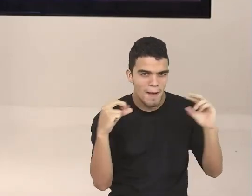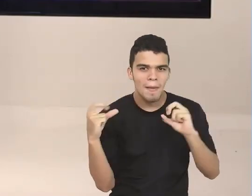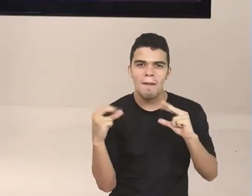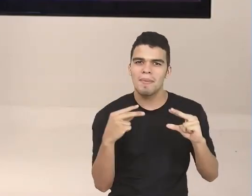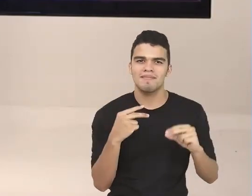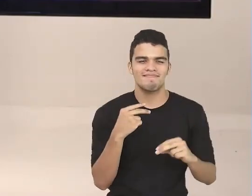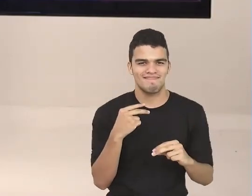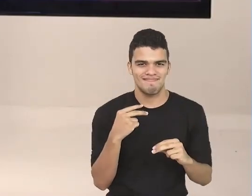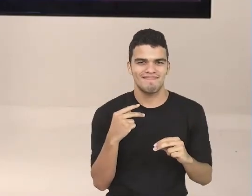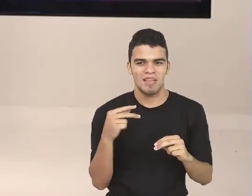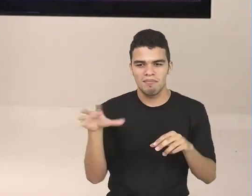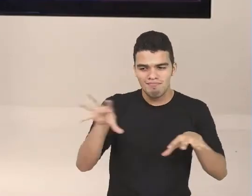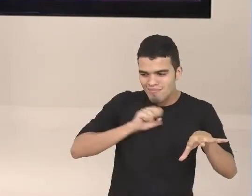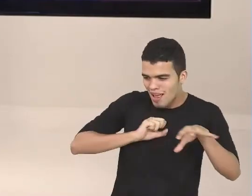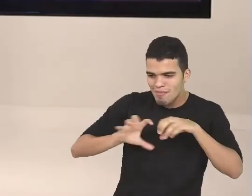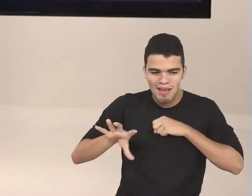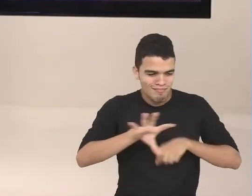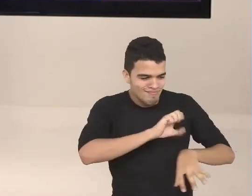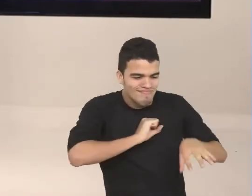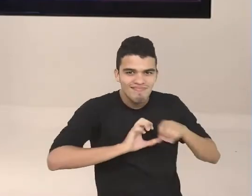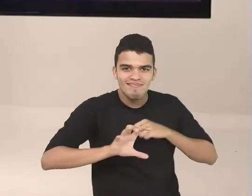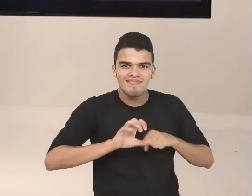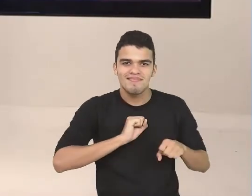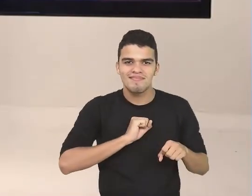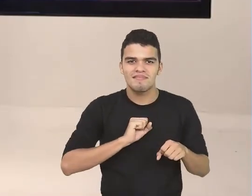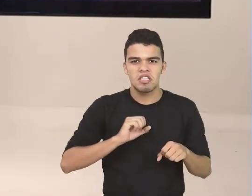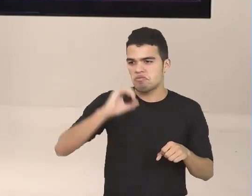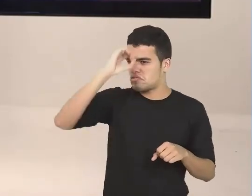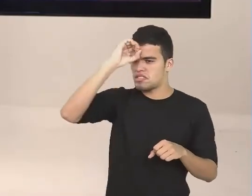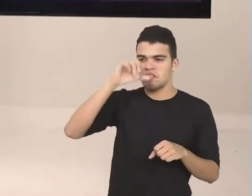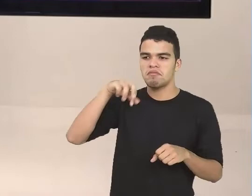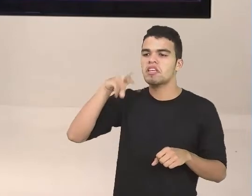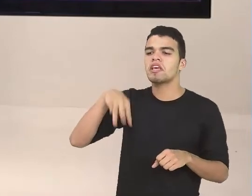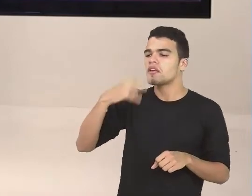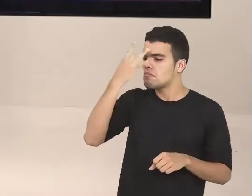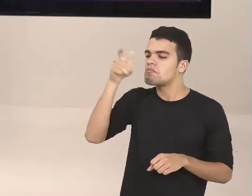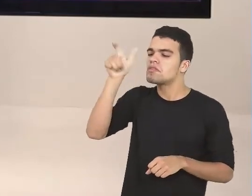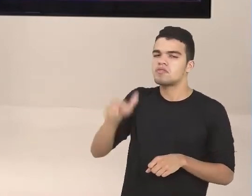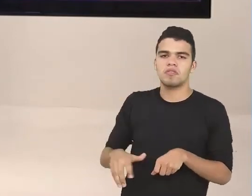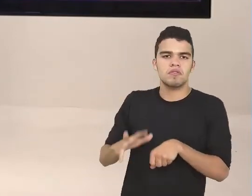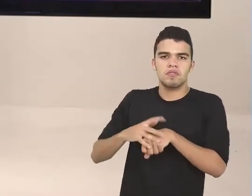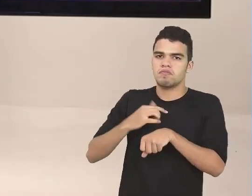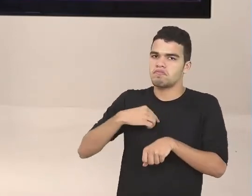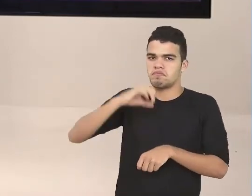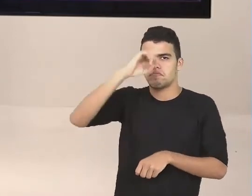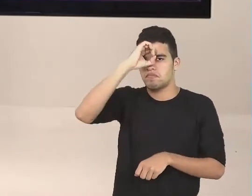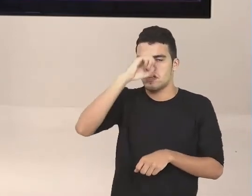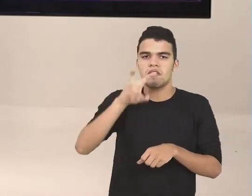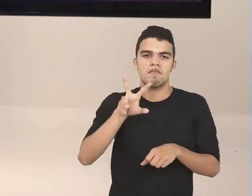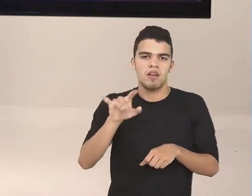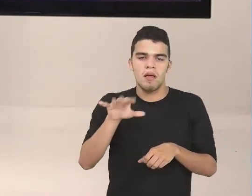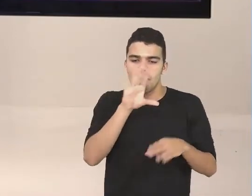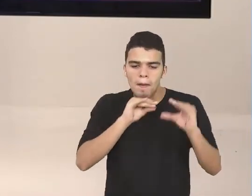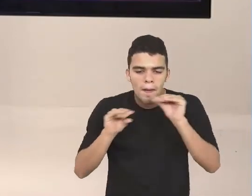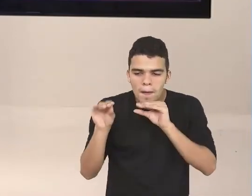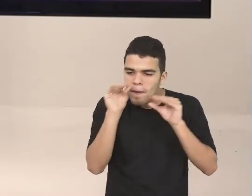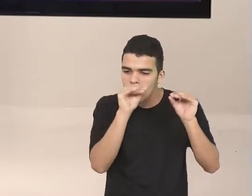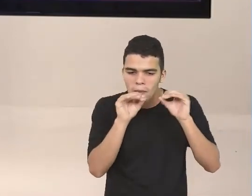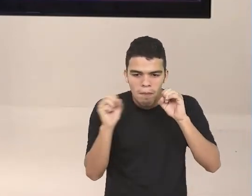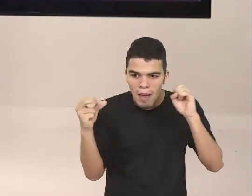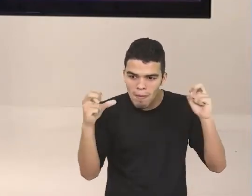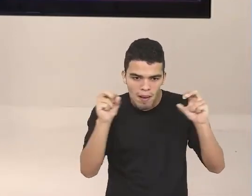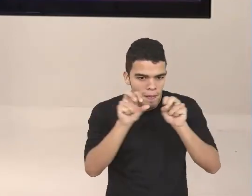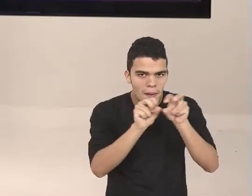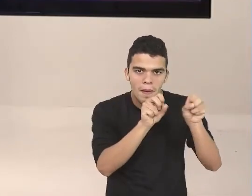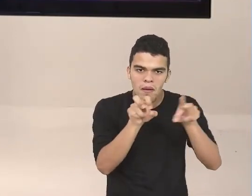nem sabe que tem um vírus, a gente nem sabe que está doente e assim a gente vai começar a espalhar a doença sem saber.